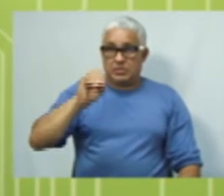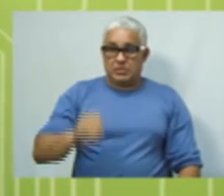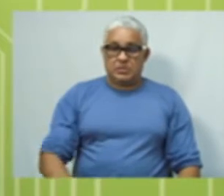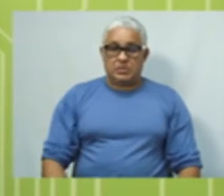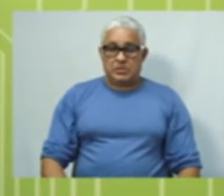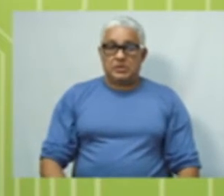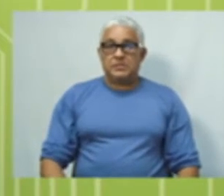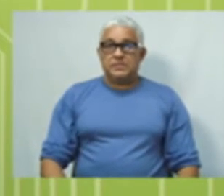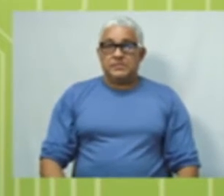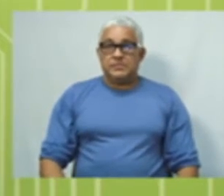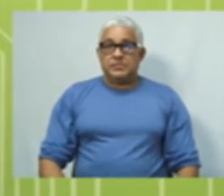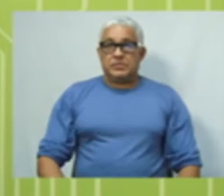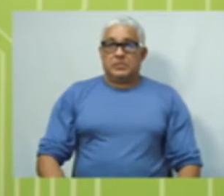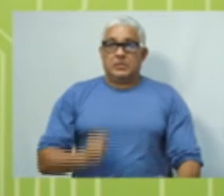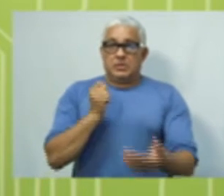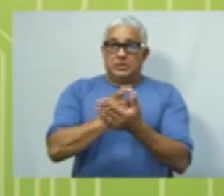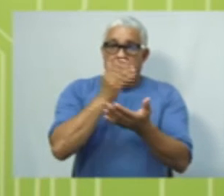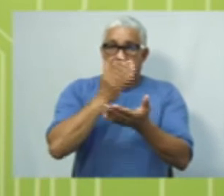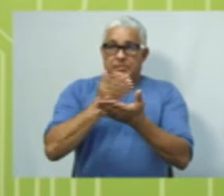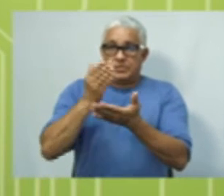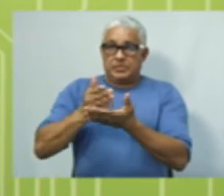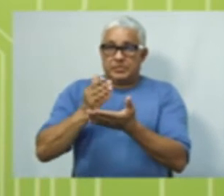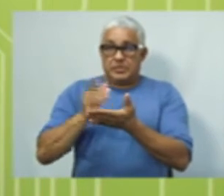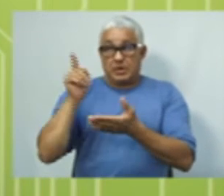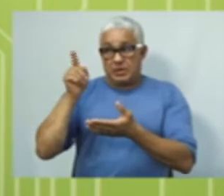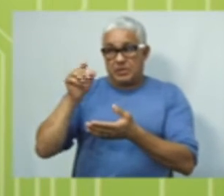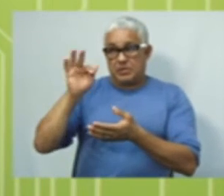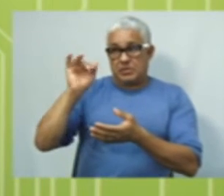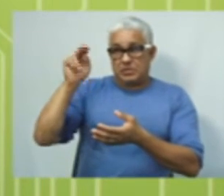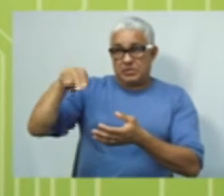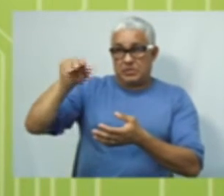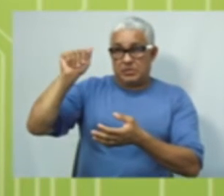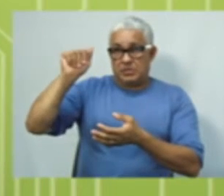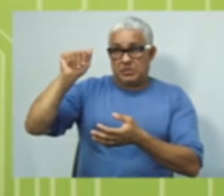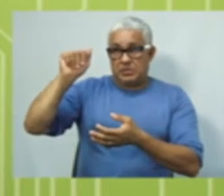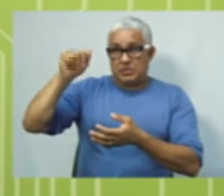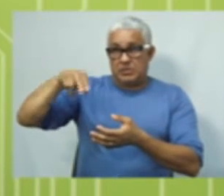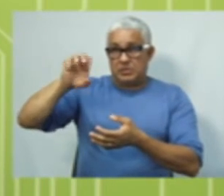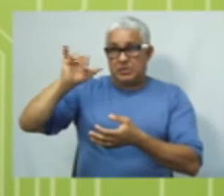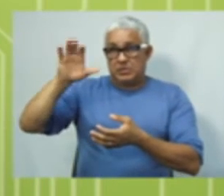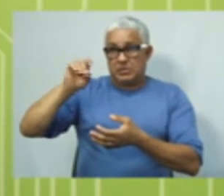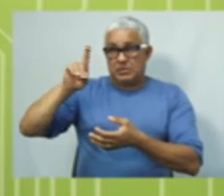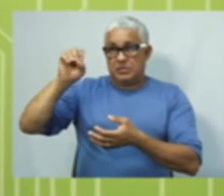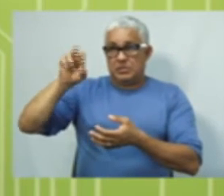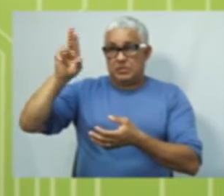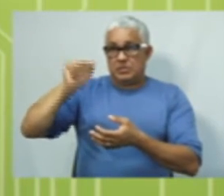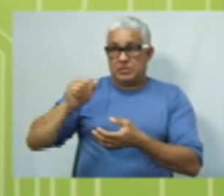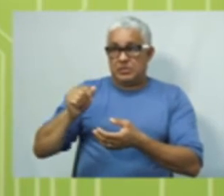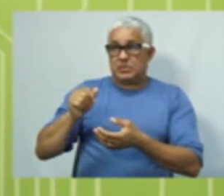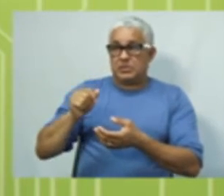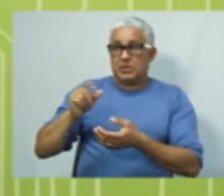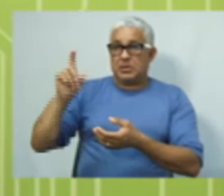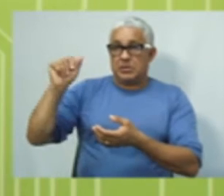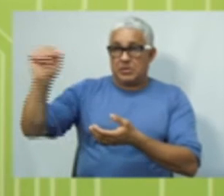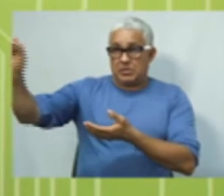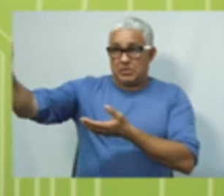compra parcelada e a financiadora, ela já, vamos dizer assim, emite esse dinheiro, essa carta para você, esse